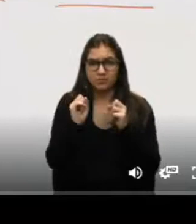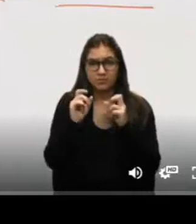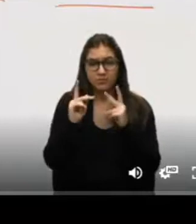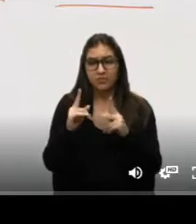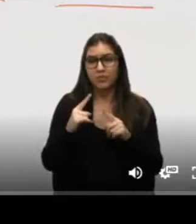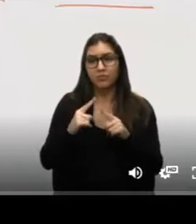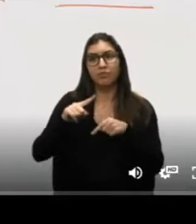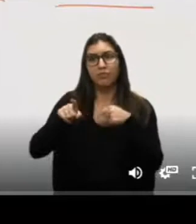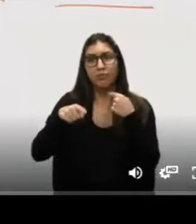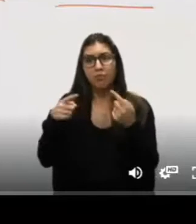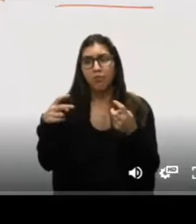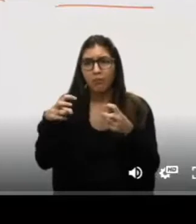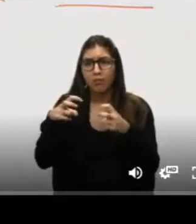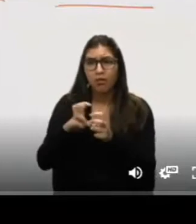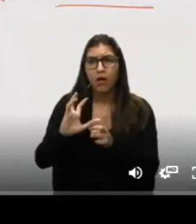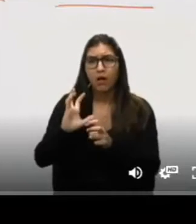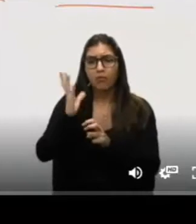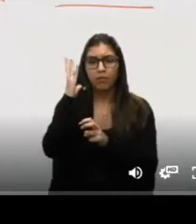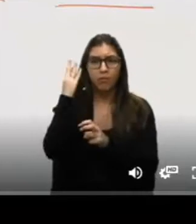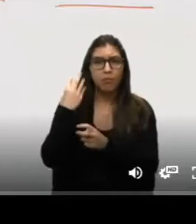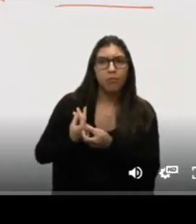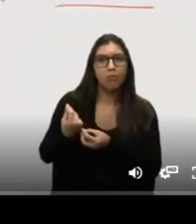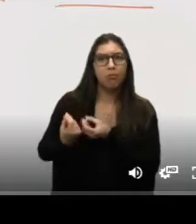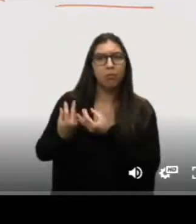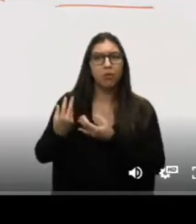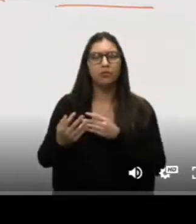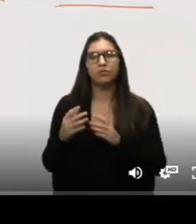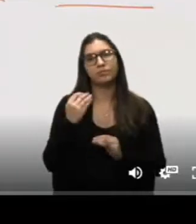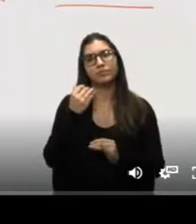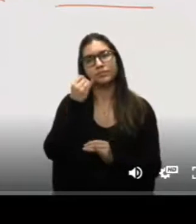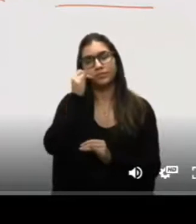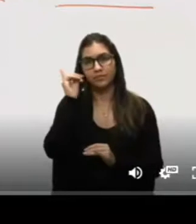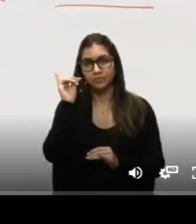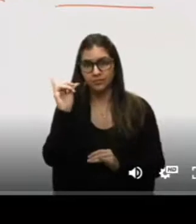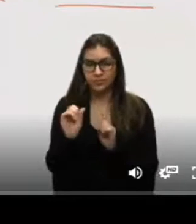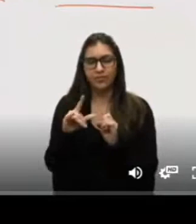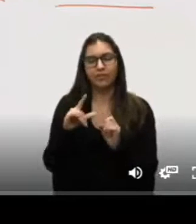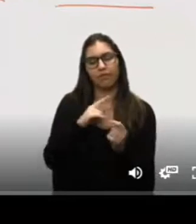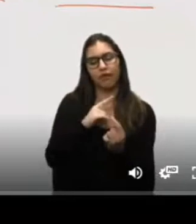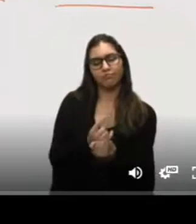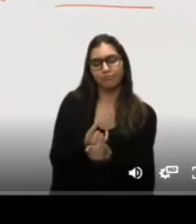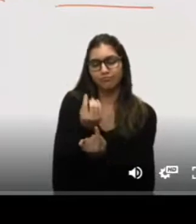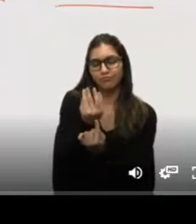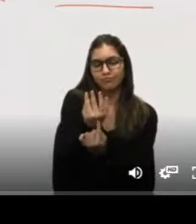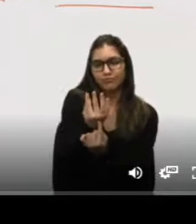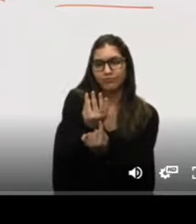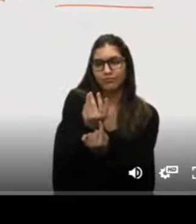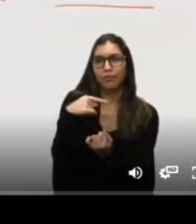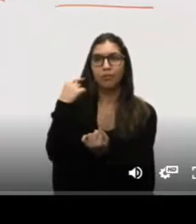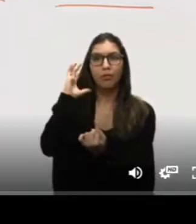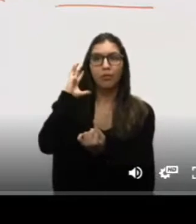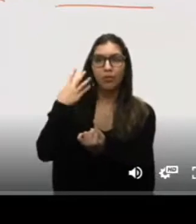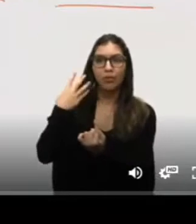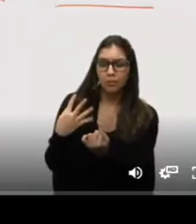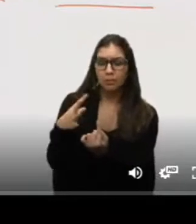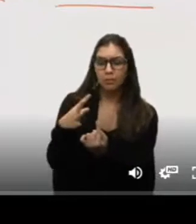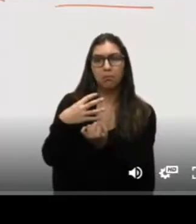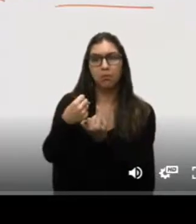verificada para que não ocorra nenhum tipo de acidente em laboratório. Então a gente vai estar trabalhando ali com fogo e é fácil que o